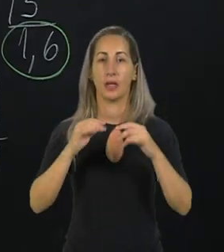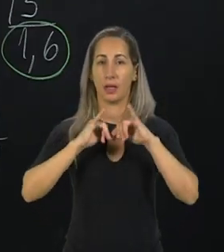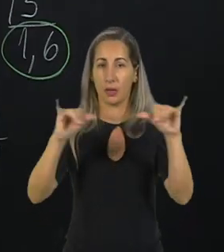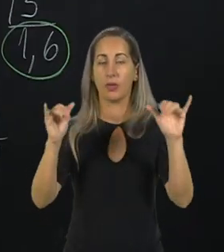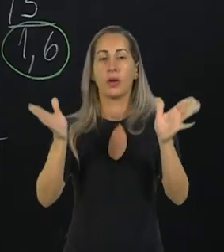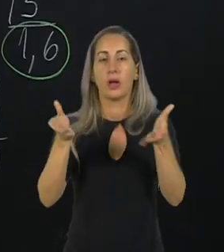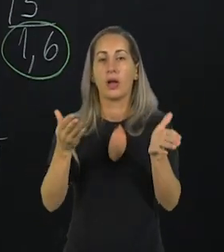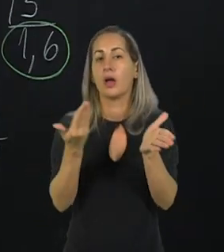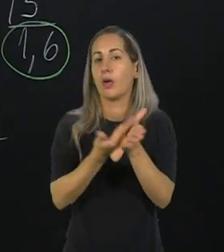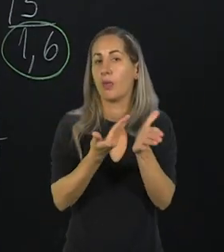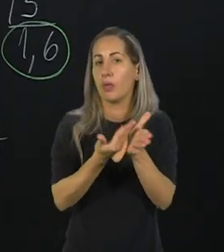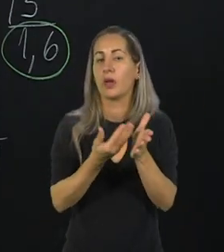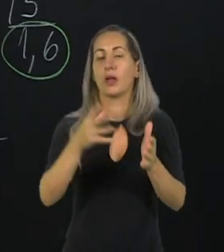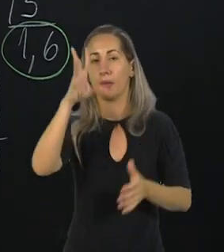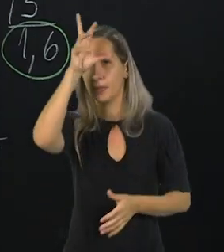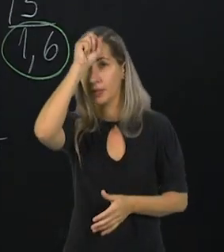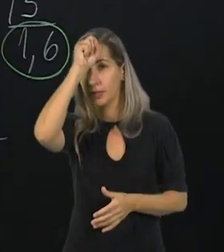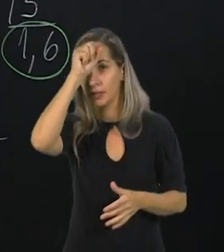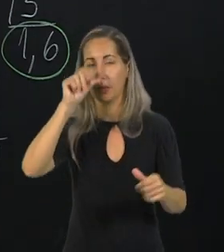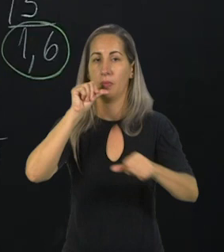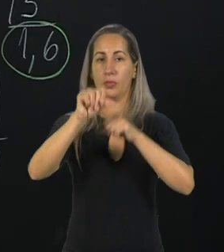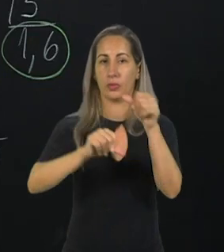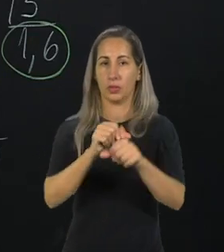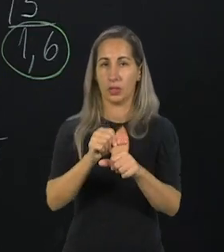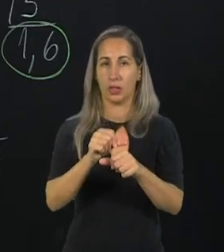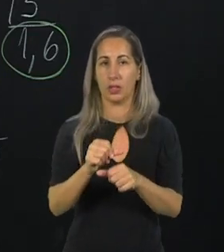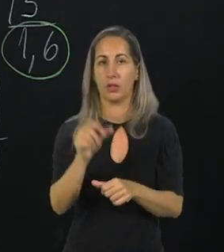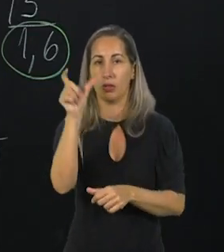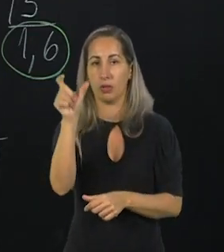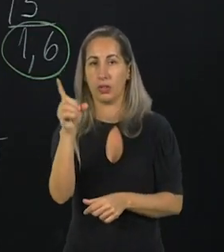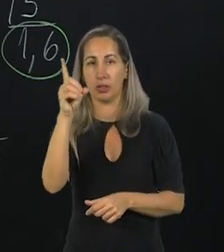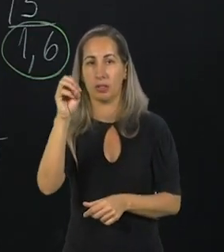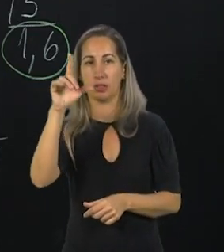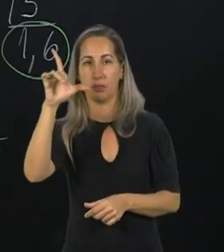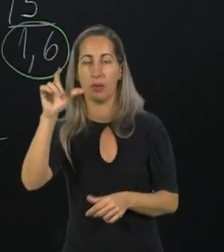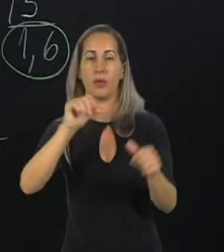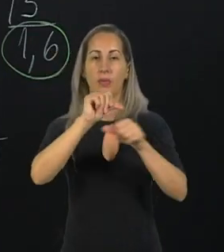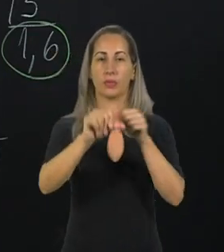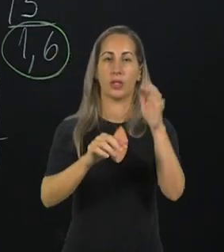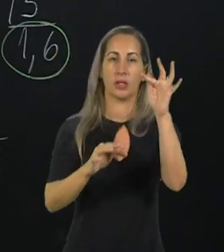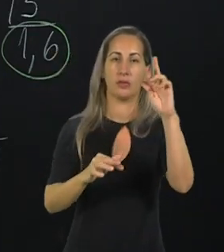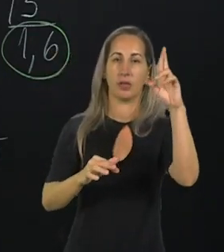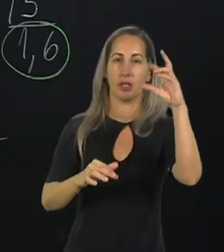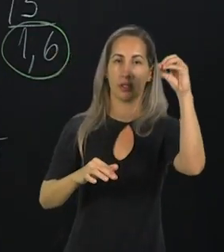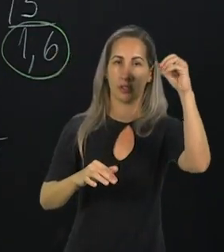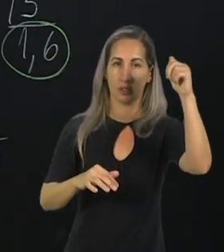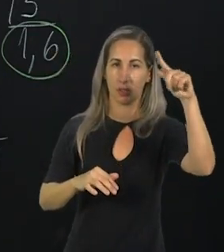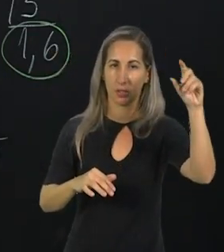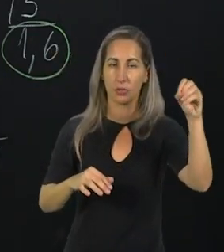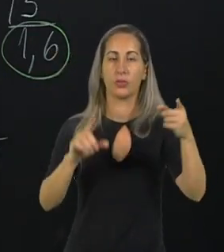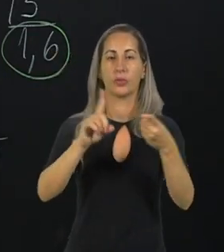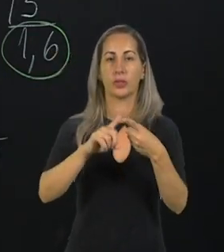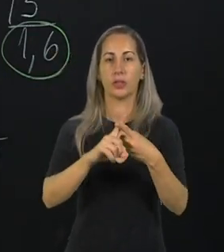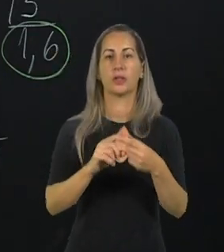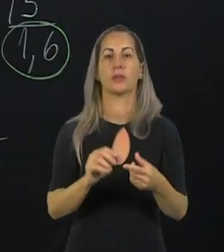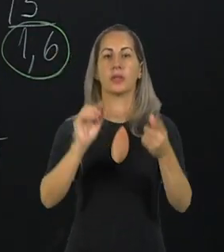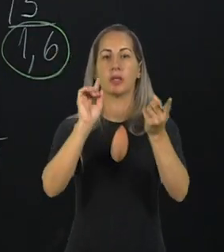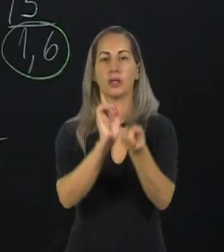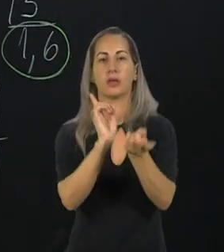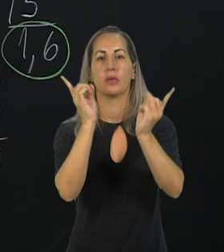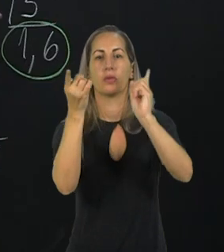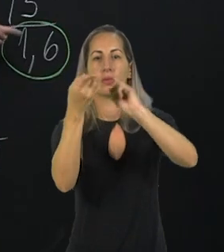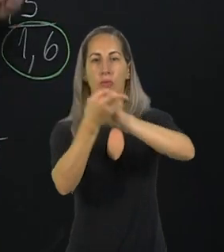aula, nós aprendemos como transformar um número decimal em fração e também como transformar uma